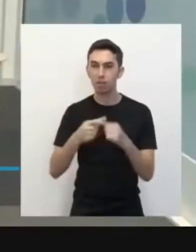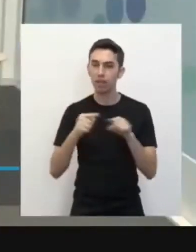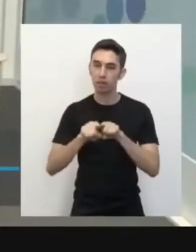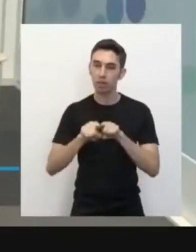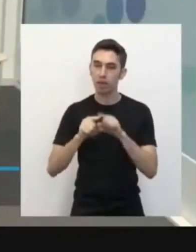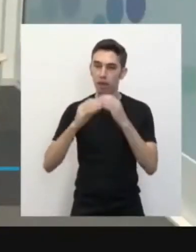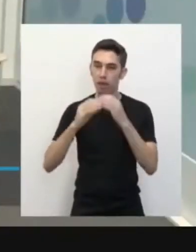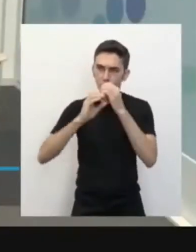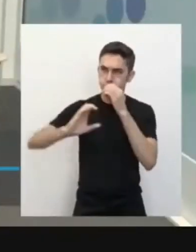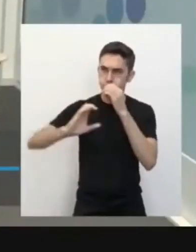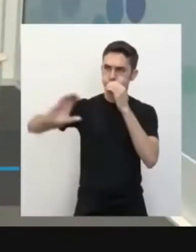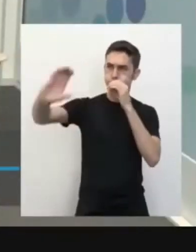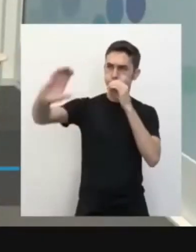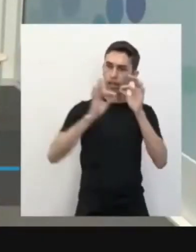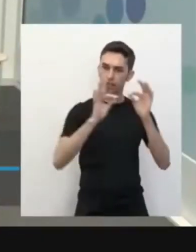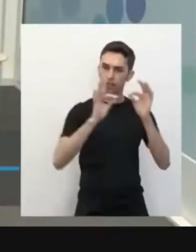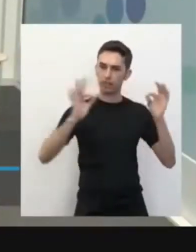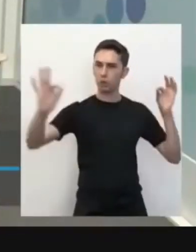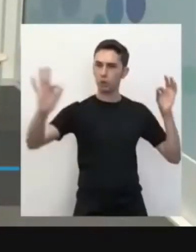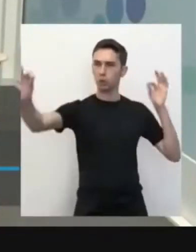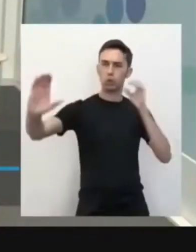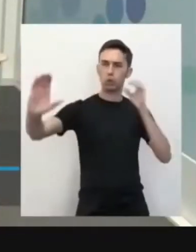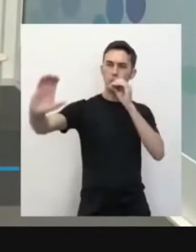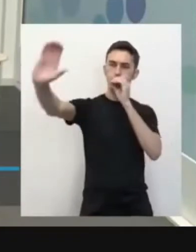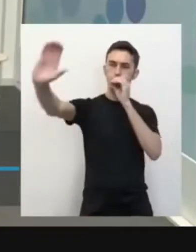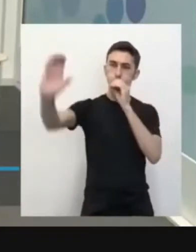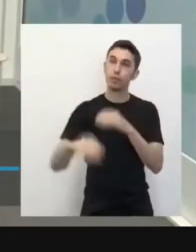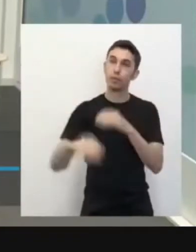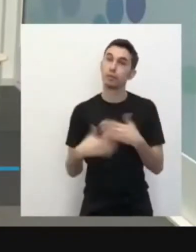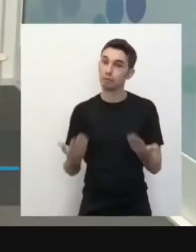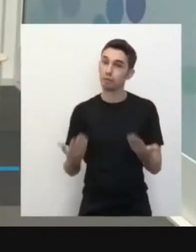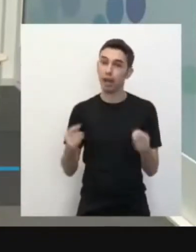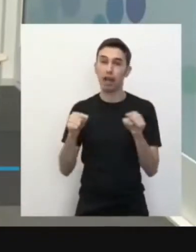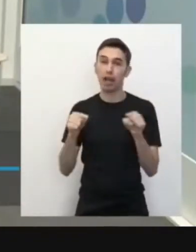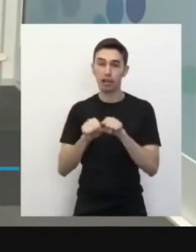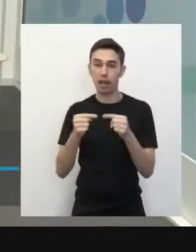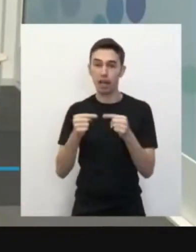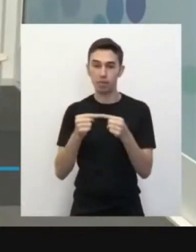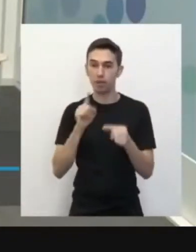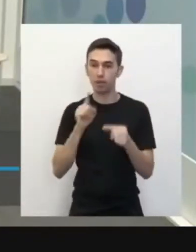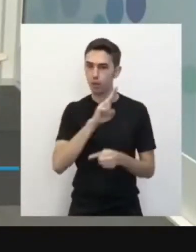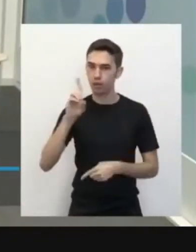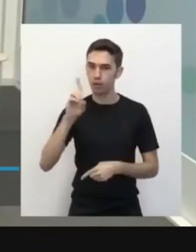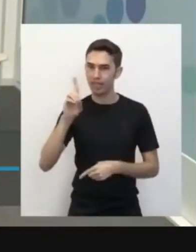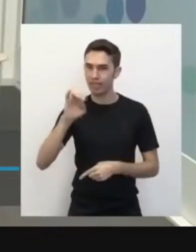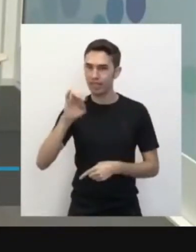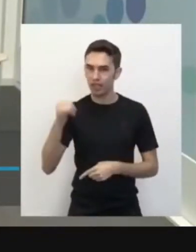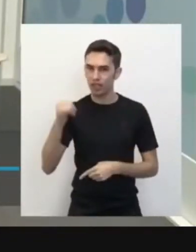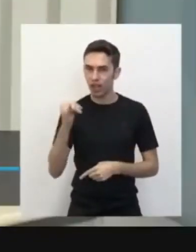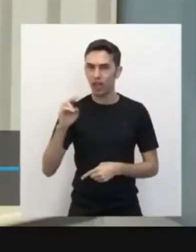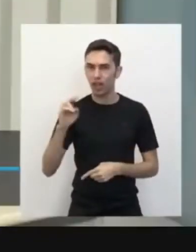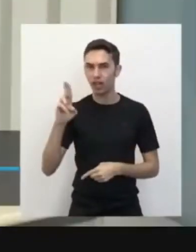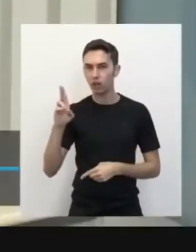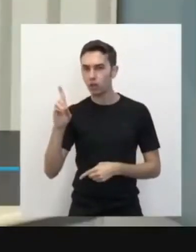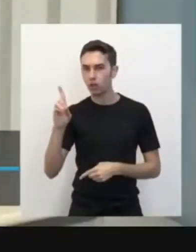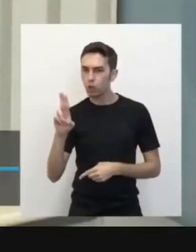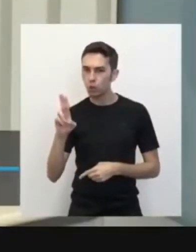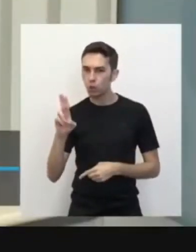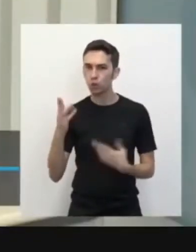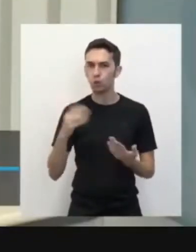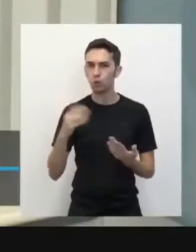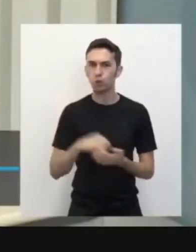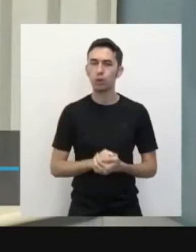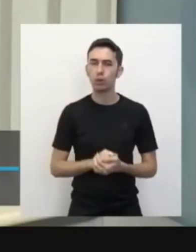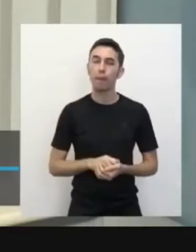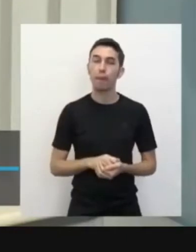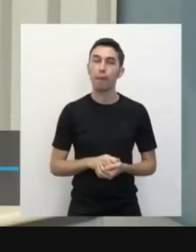né? Não sei se isso Isso. influencia. Mas enfim, então, esse aí é o didgeridoo, a gente não sabe pronunciar, a gente não sabe se é didgeridoo ou